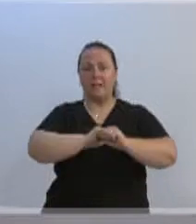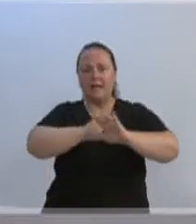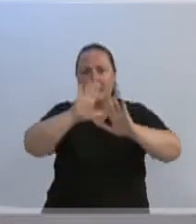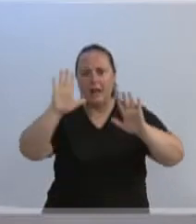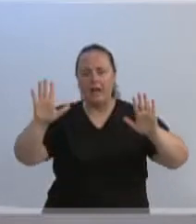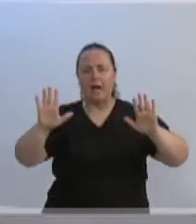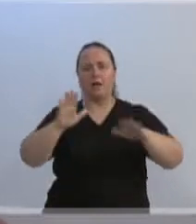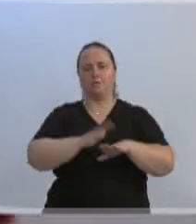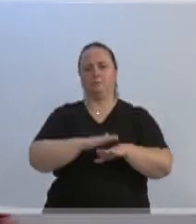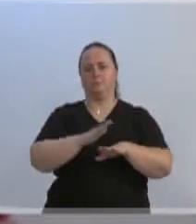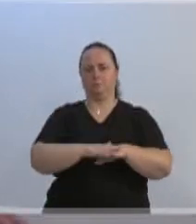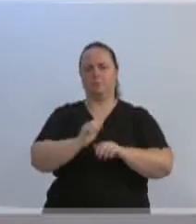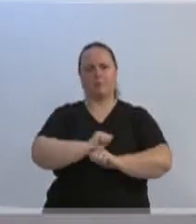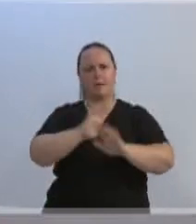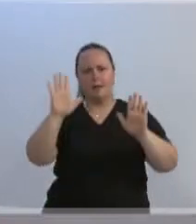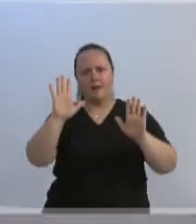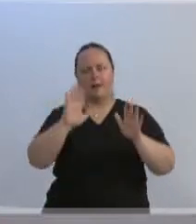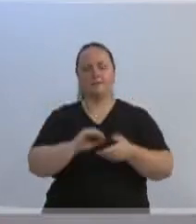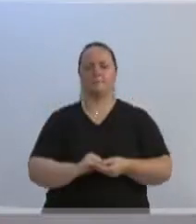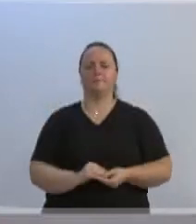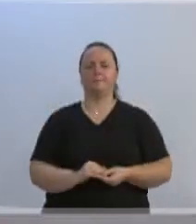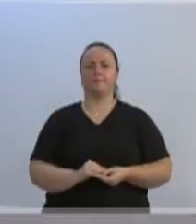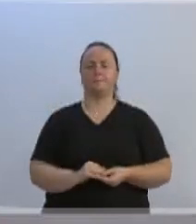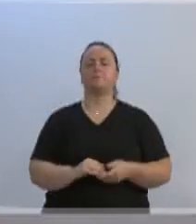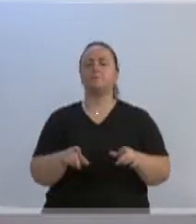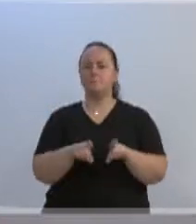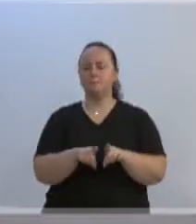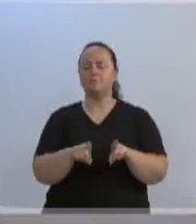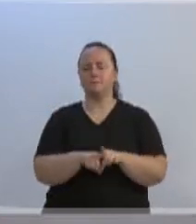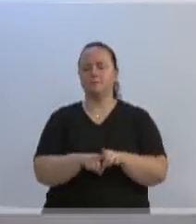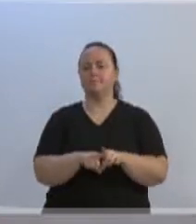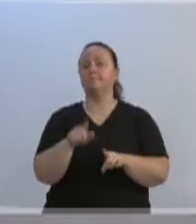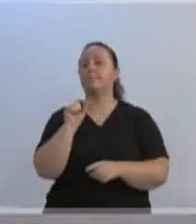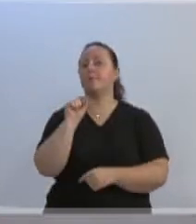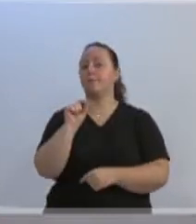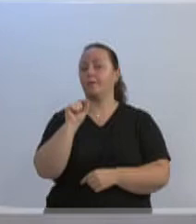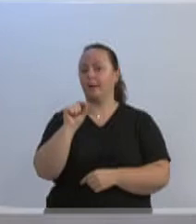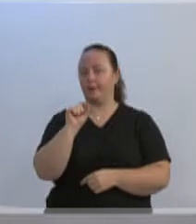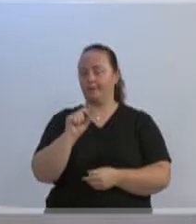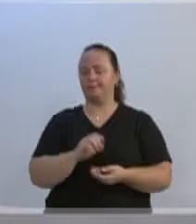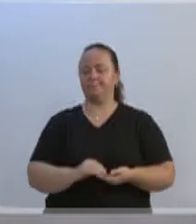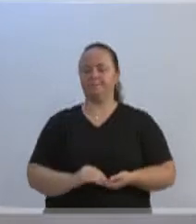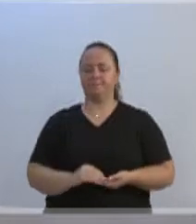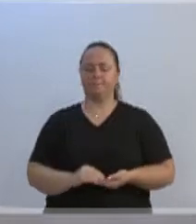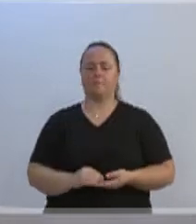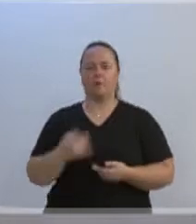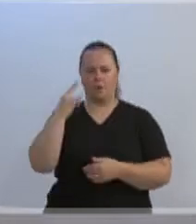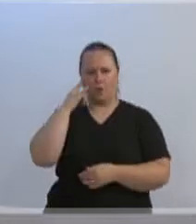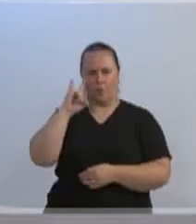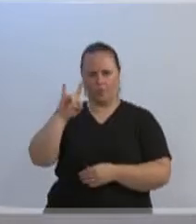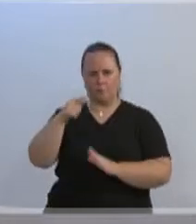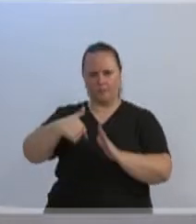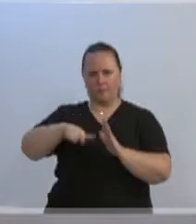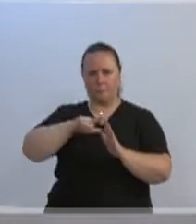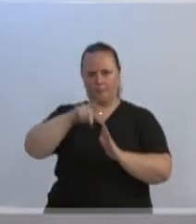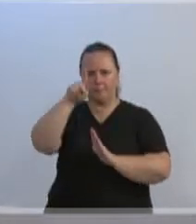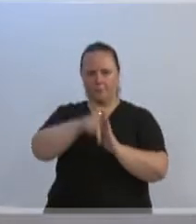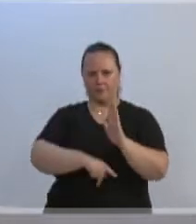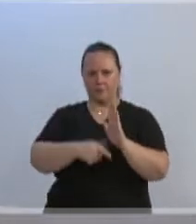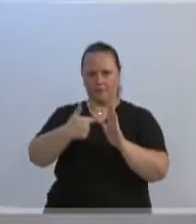acções e para encerrar quero deixar claro aqui o seguinte o último projeto que votamos anterior a